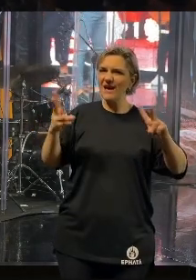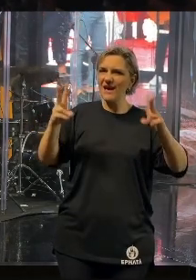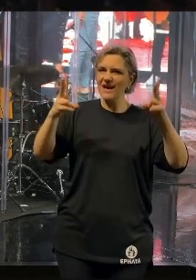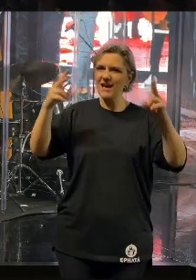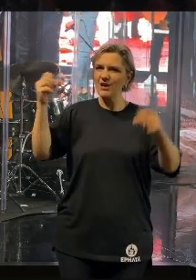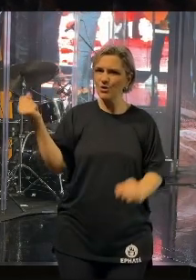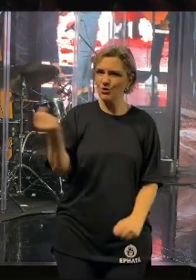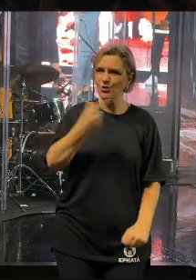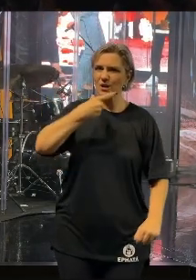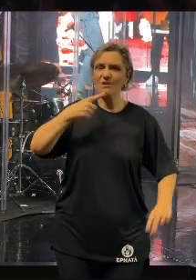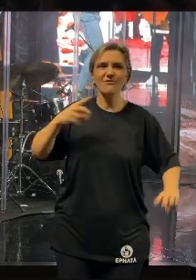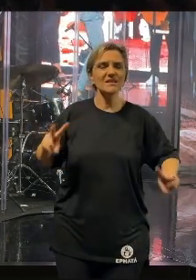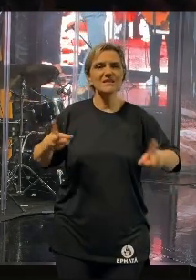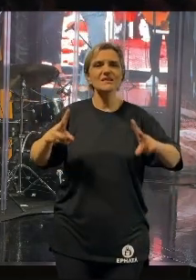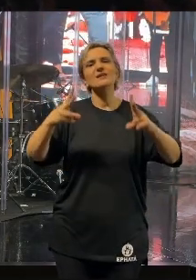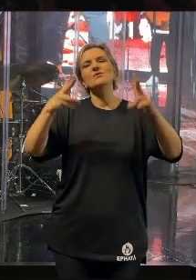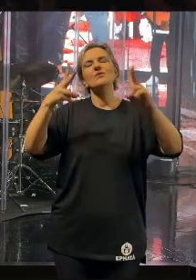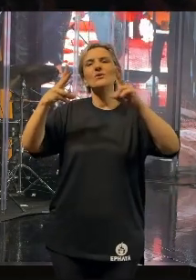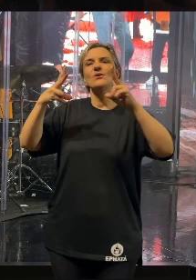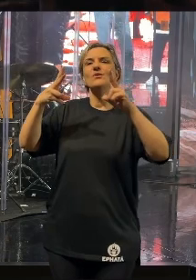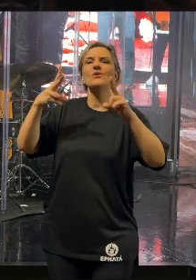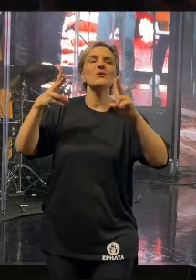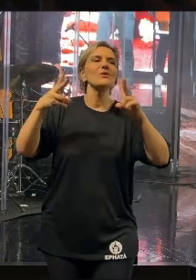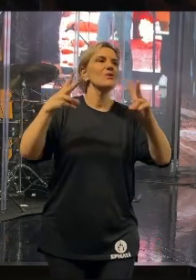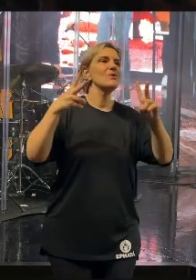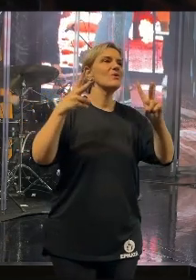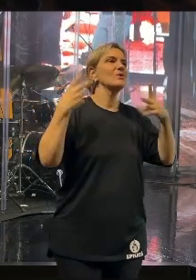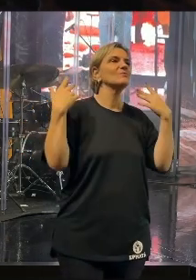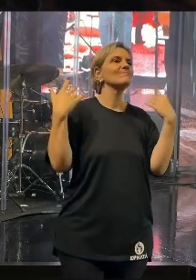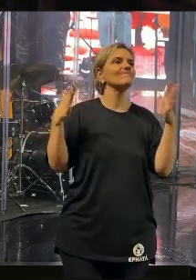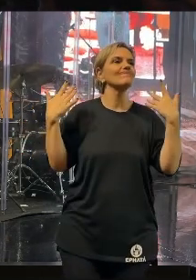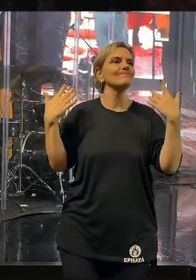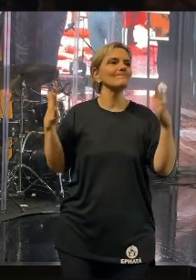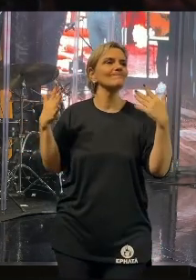do que vencedor.